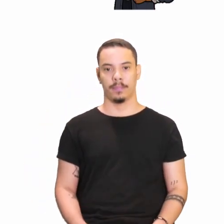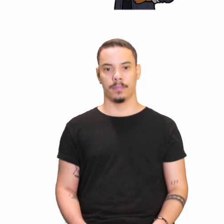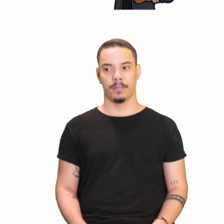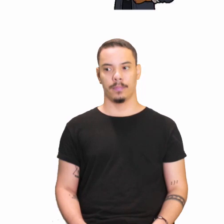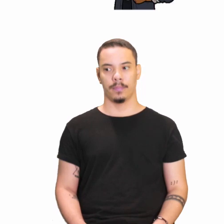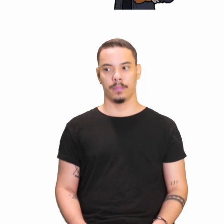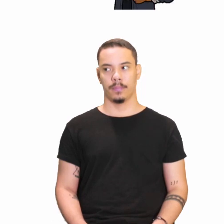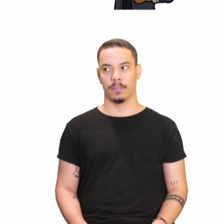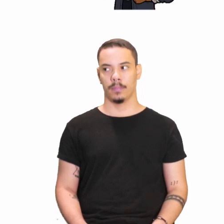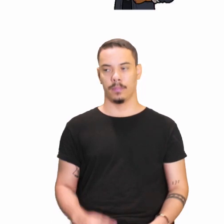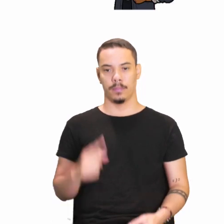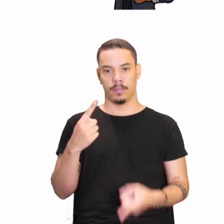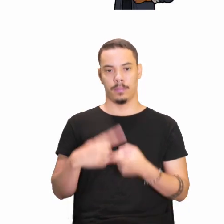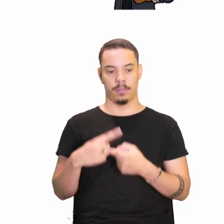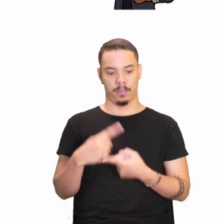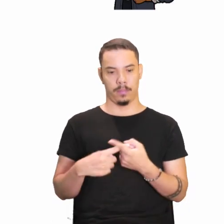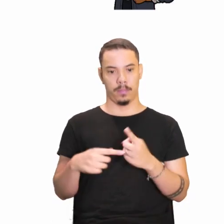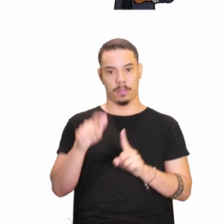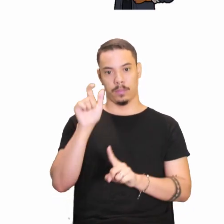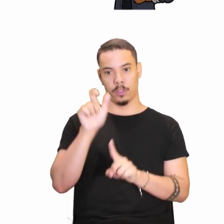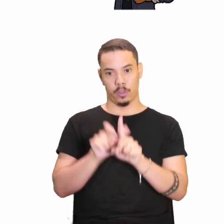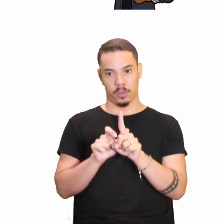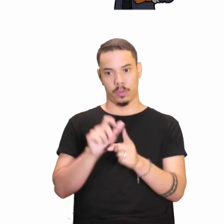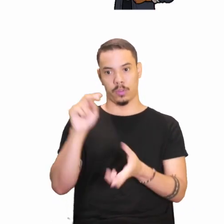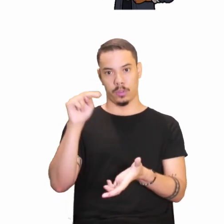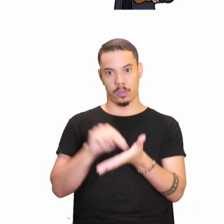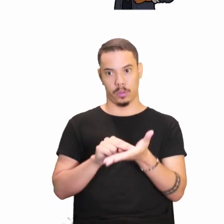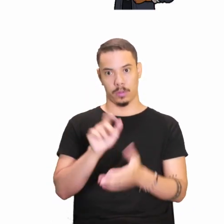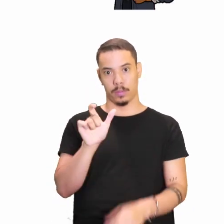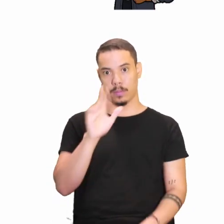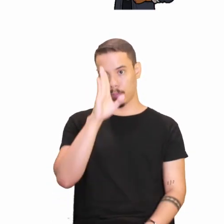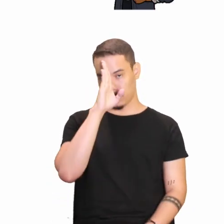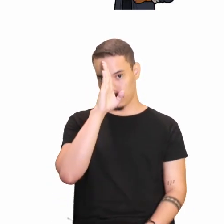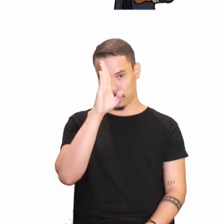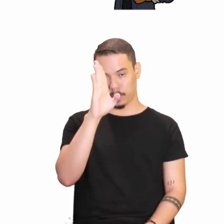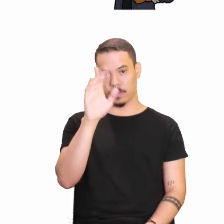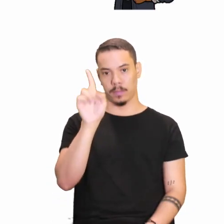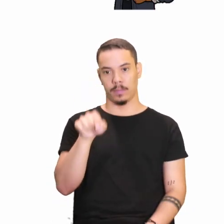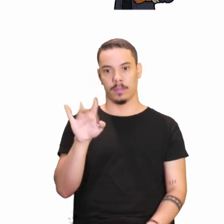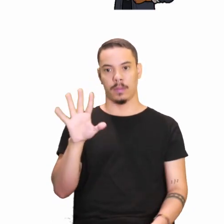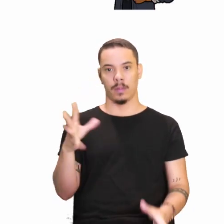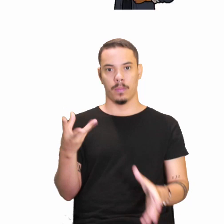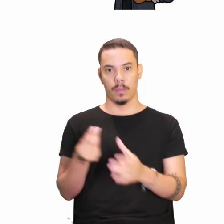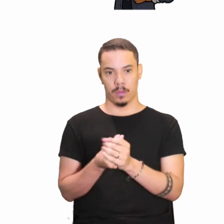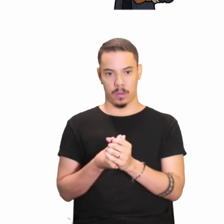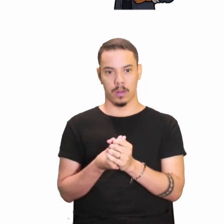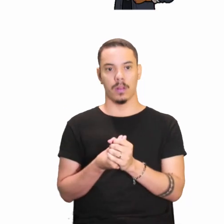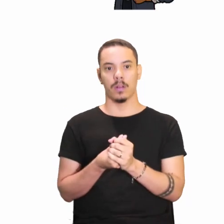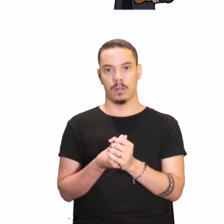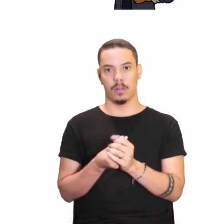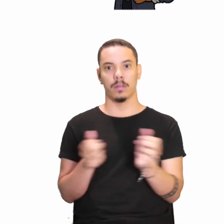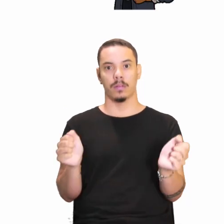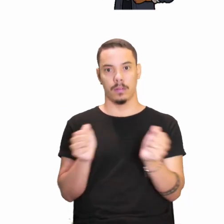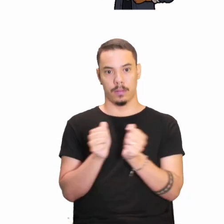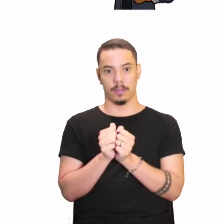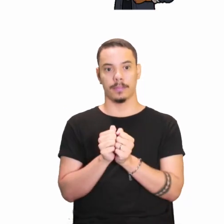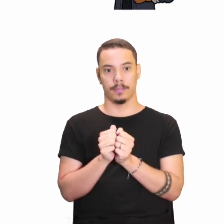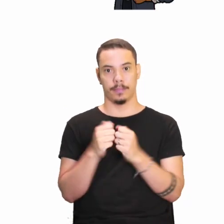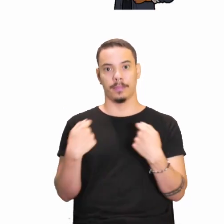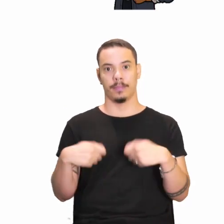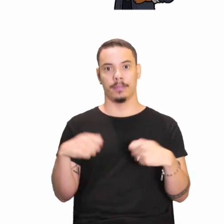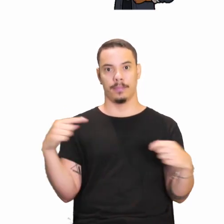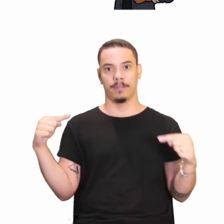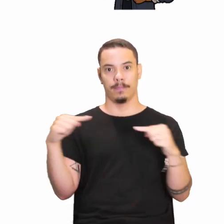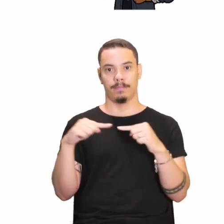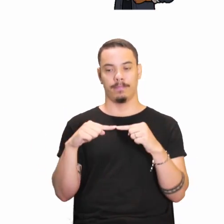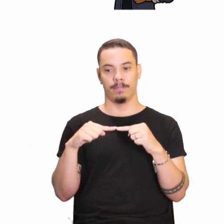Por quê, amadinho? Porque o sujeito, o núcleo, a palavra central, está no plural, tá pluralizado, então tem que fazer a